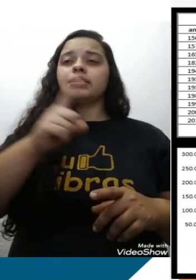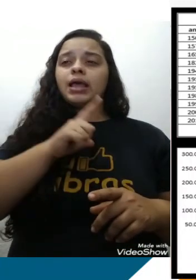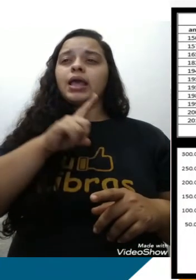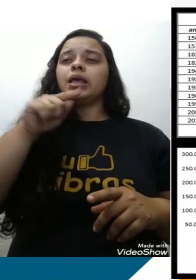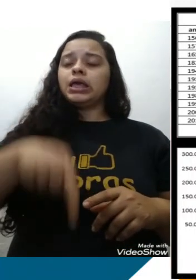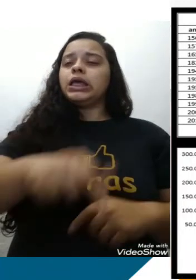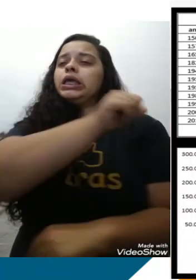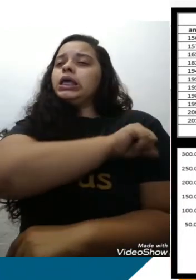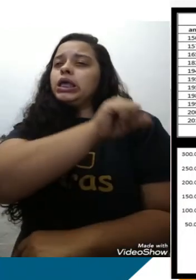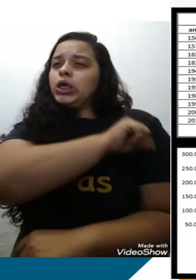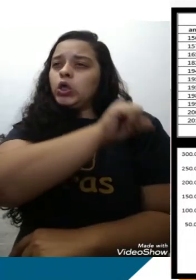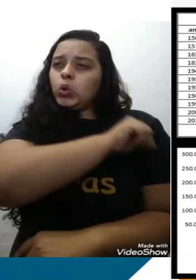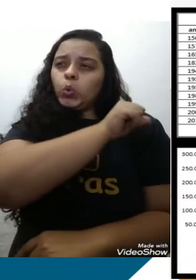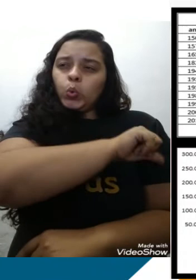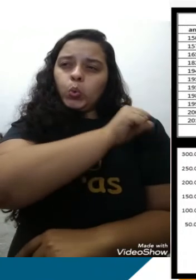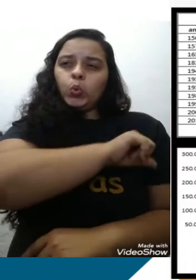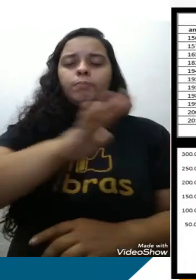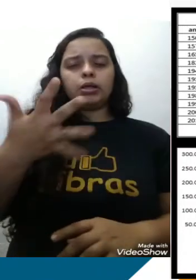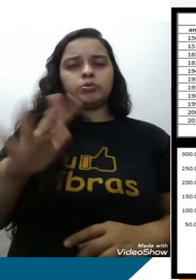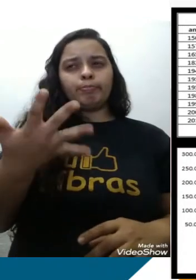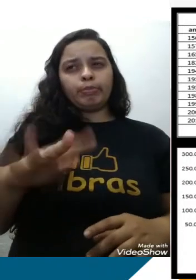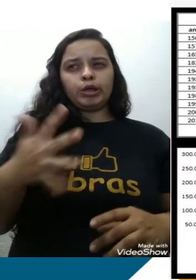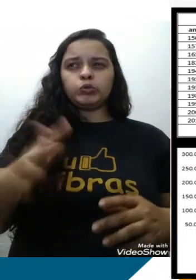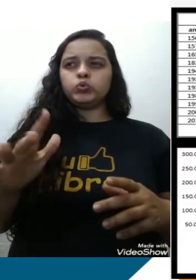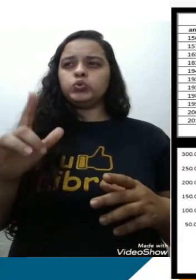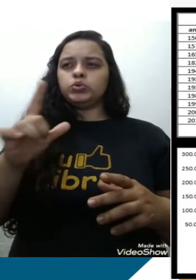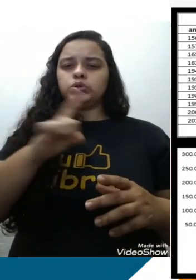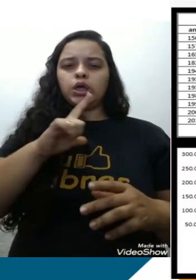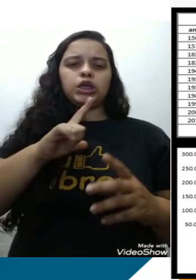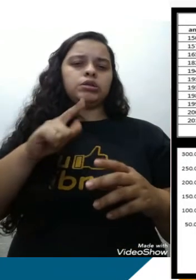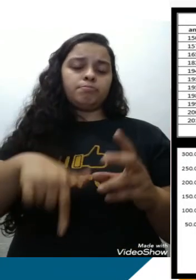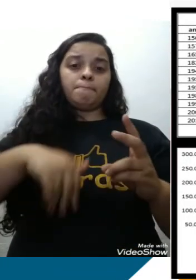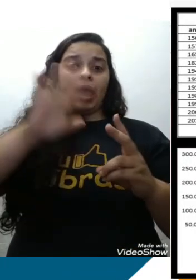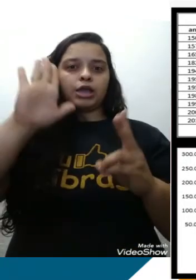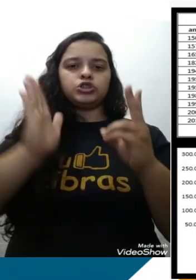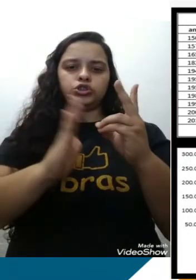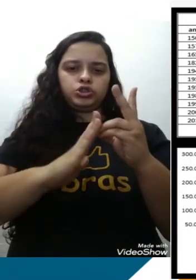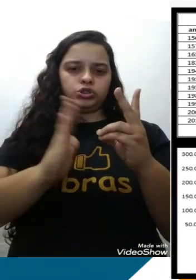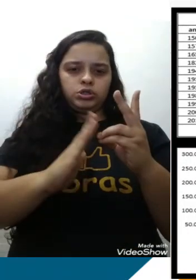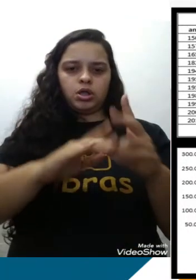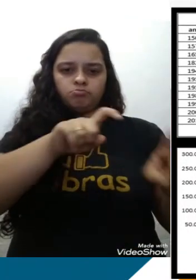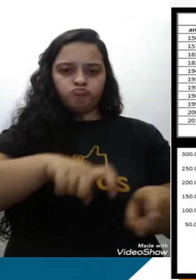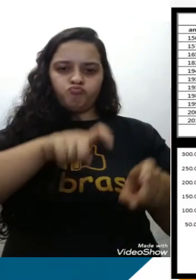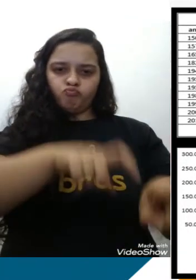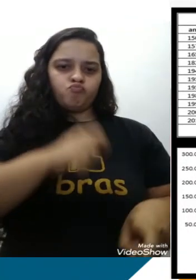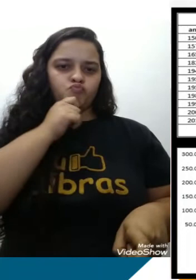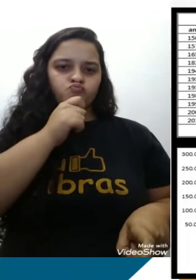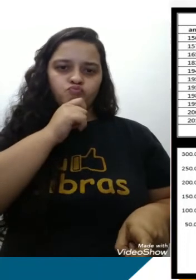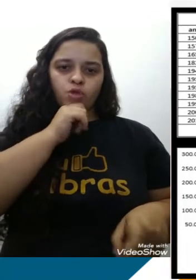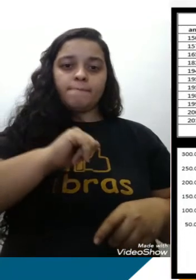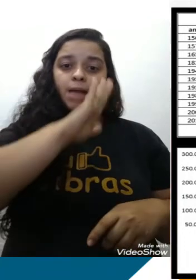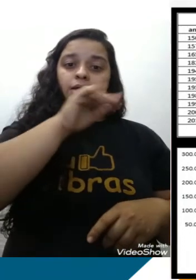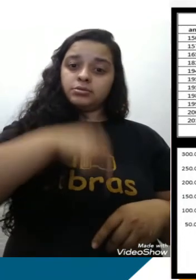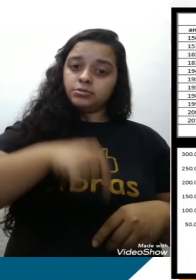interessante. E no Rio de Janeiro, mas no Sudeste como um todo, há mais indígenas na zona urbana do que na zona rural.